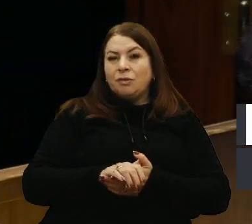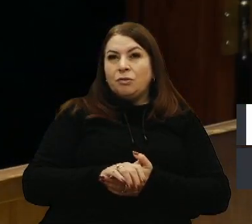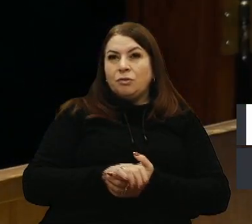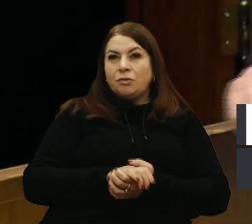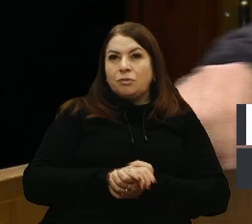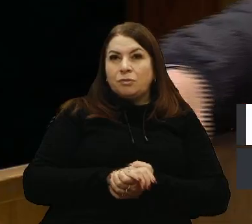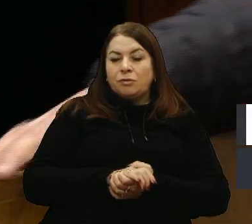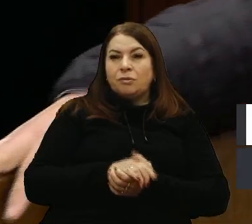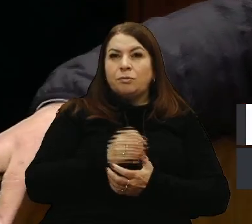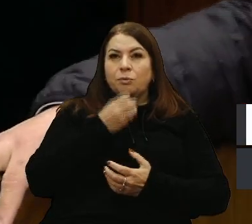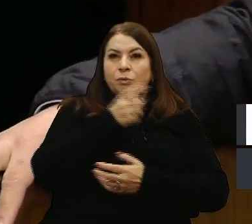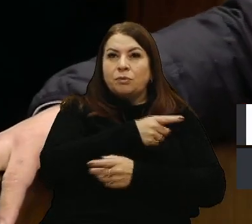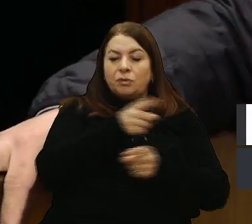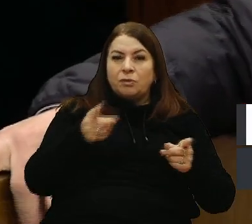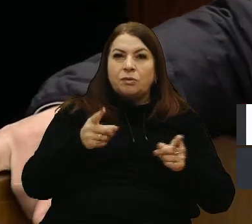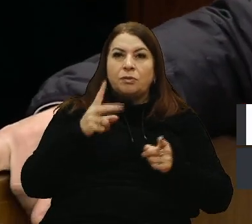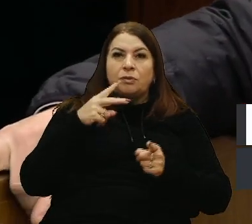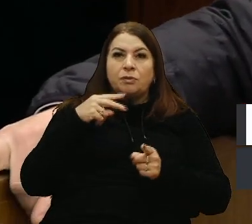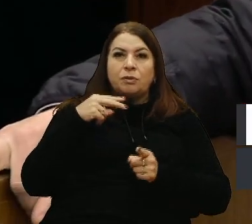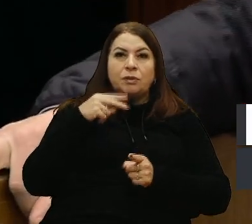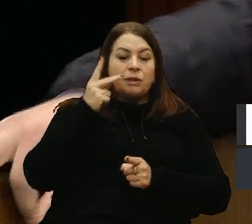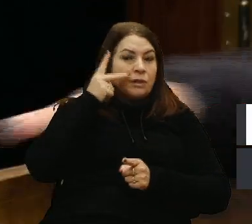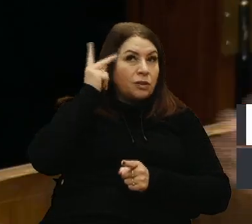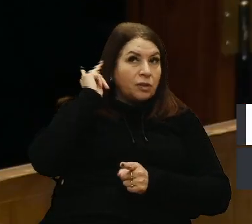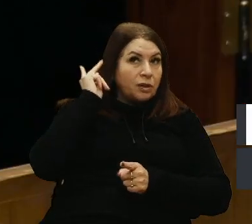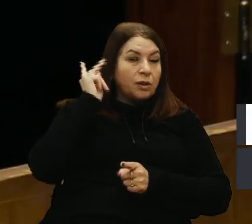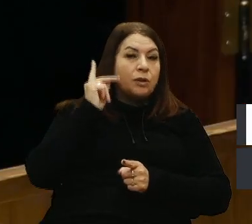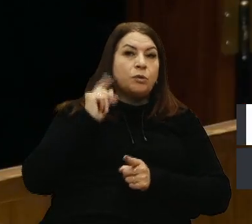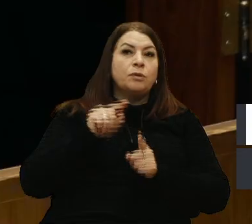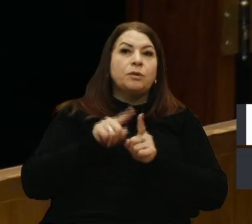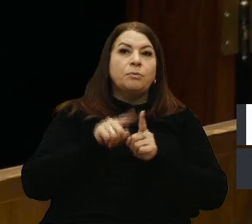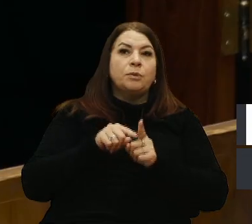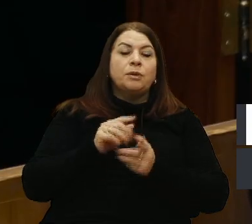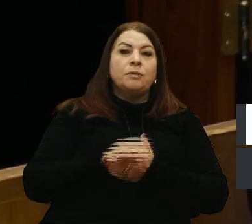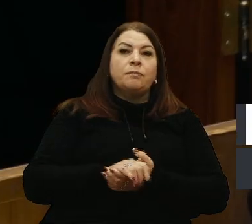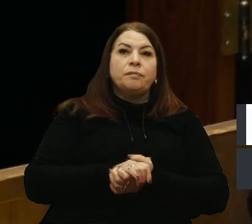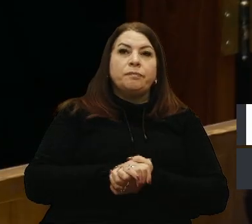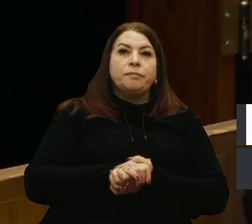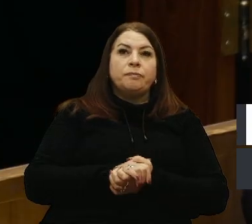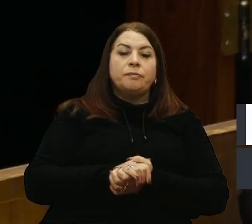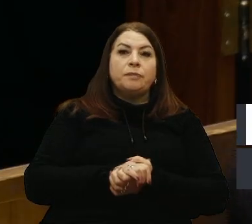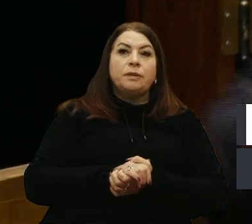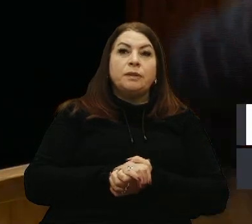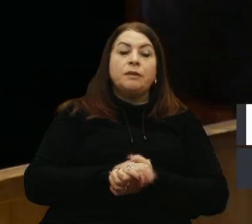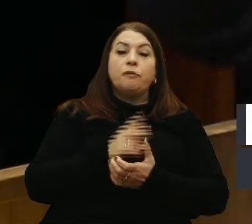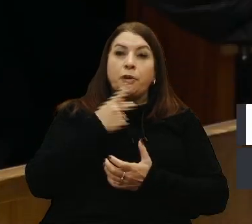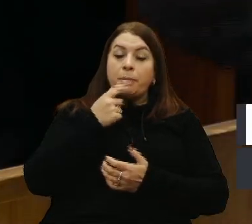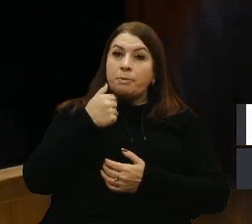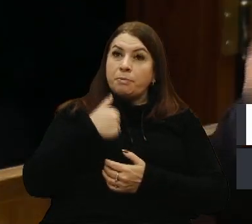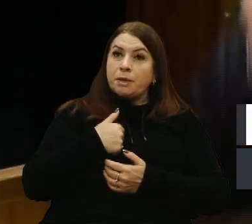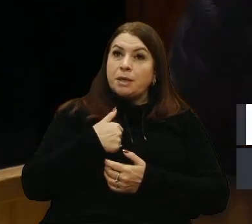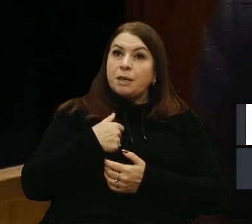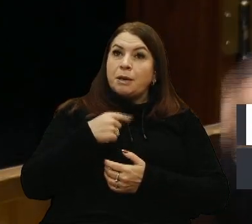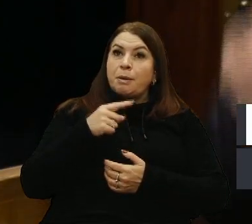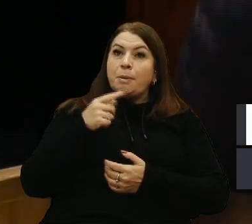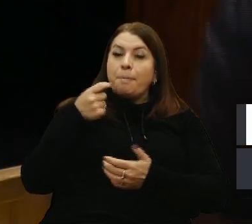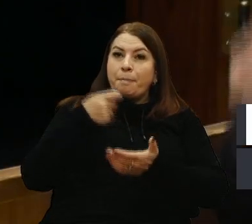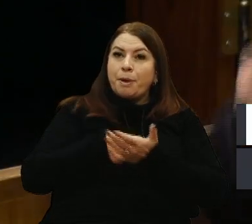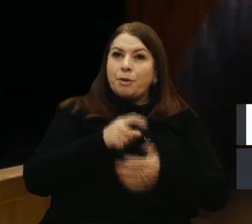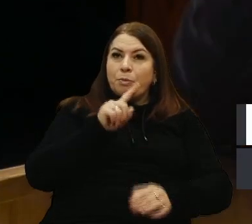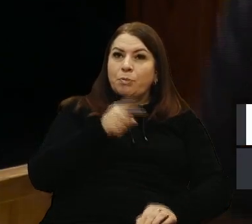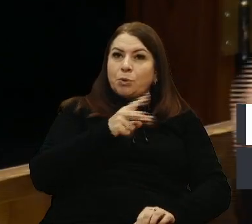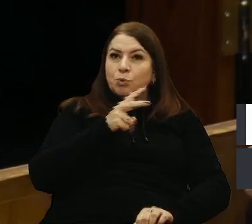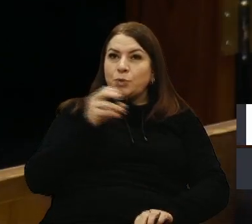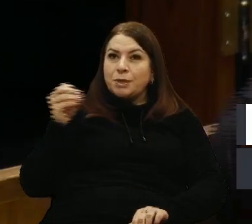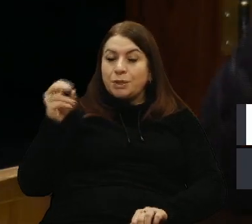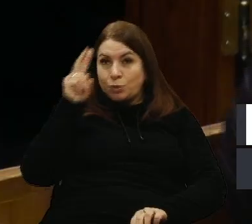recebi relatos, vereador colega Iago Morandi, para concluir, das pessoas dizendo o seguinte: capitão, eu pago R$ 1.200